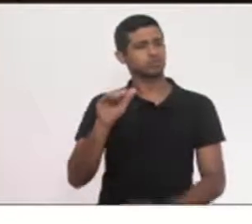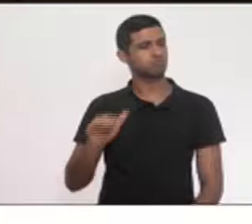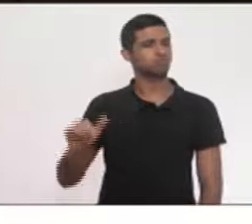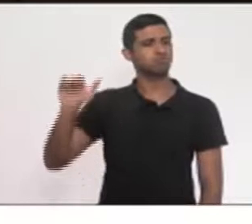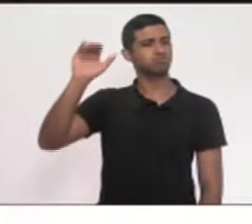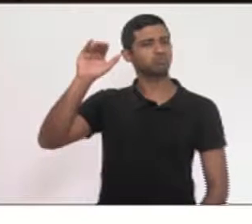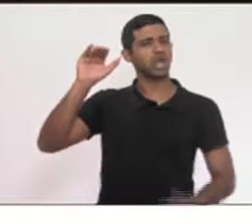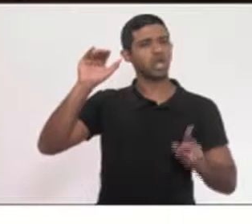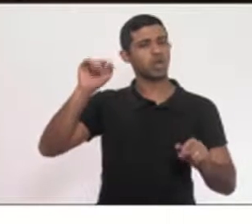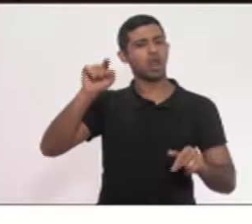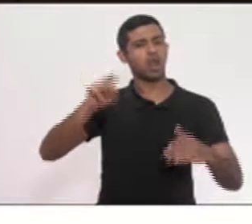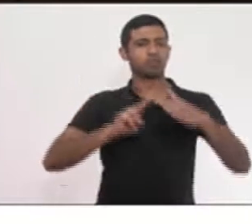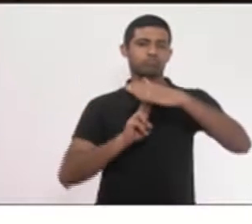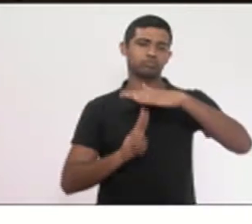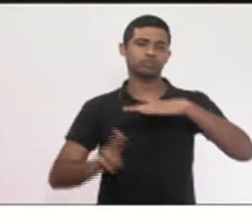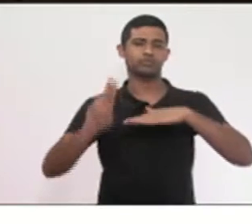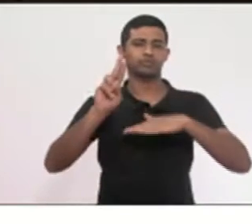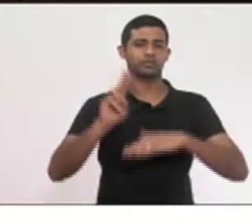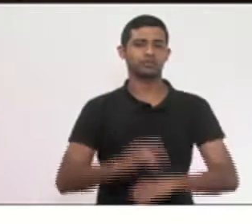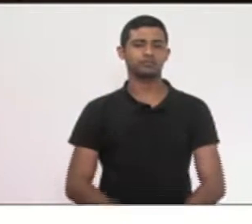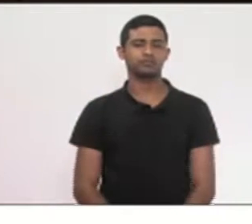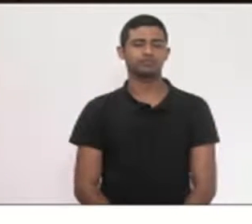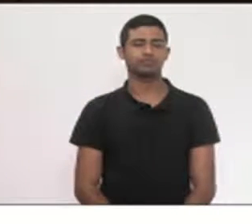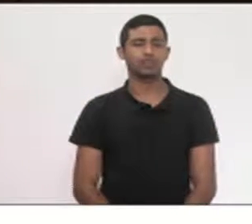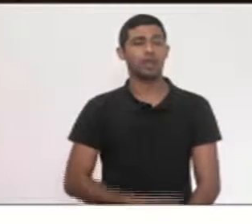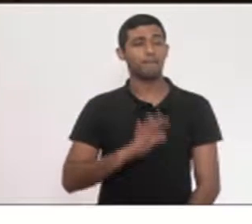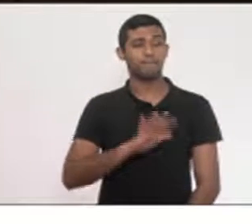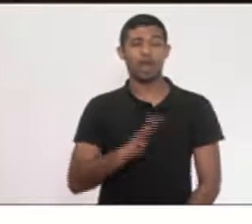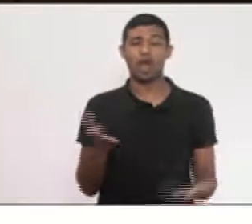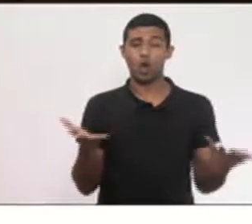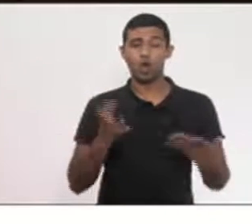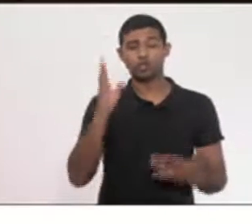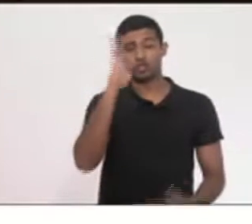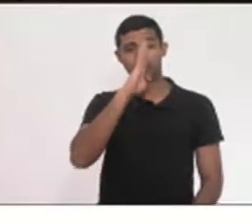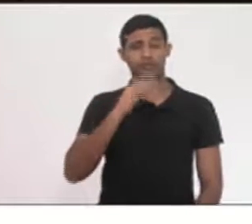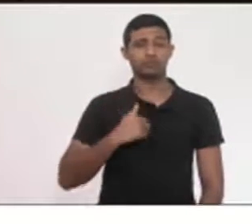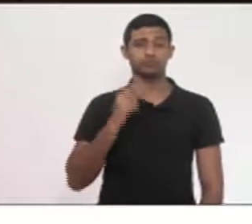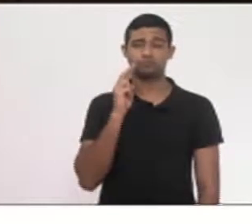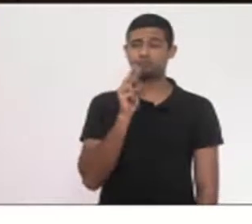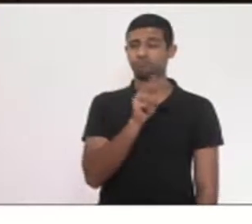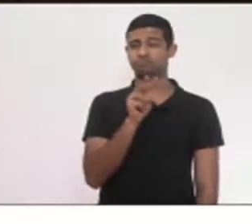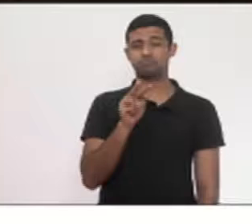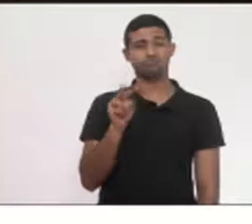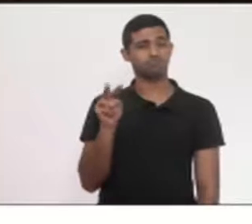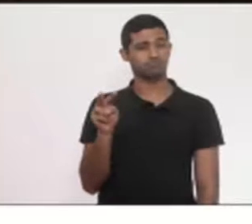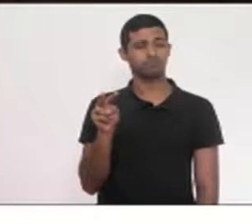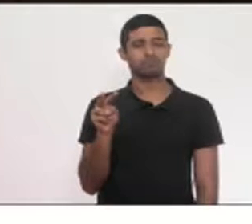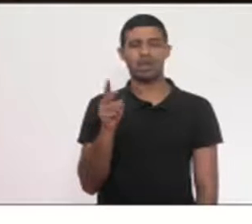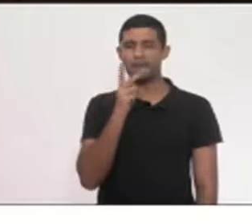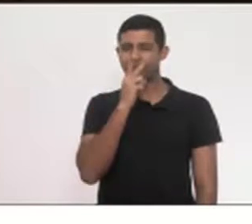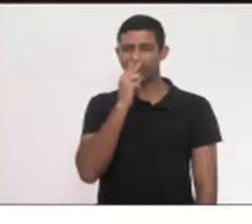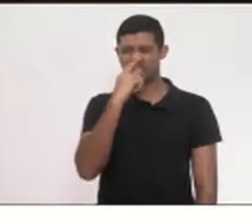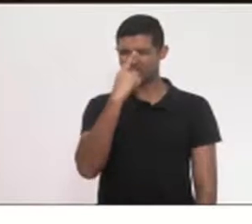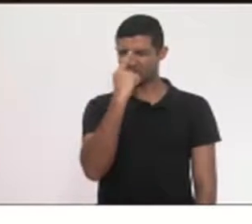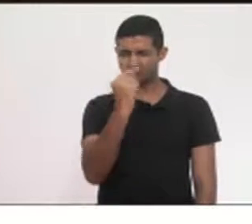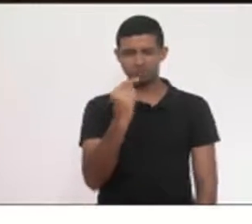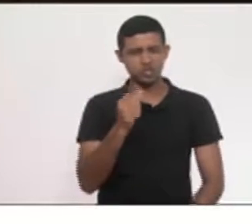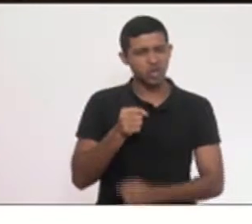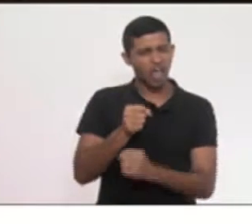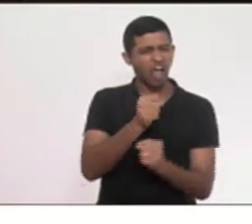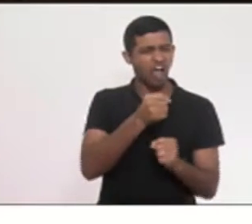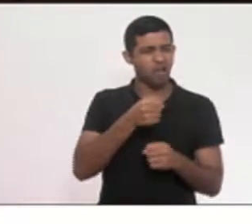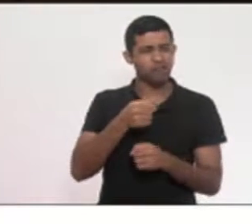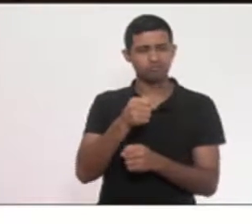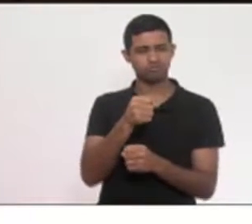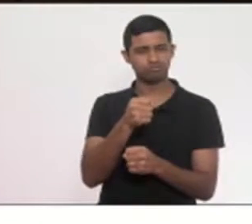o caso das universidades. Mas o que a gente está vivenciando no Brasil é uma caça às bruxas. A Advocacia